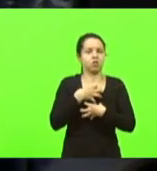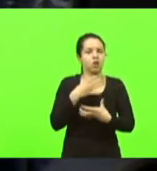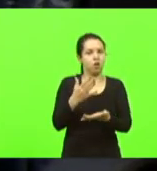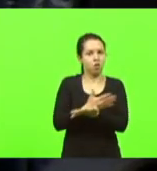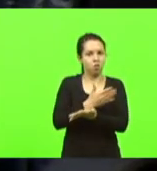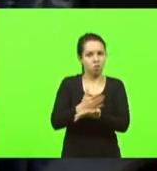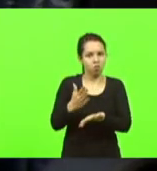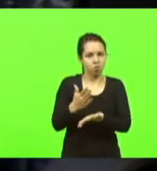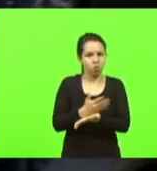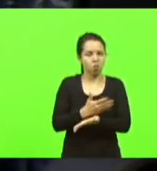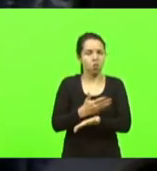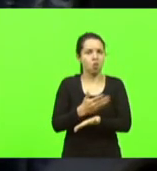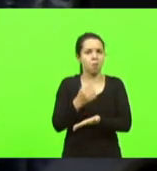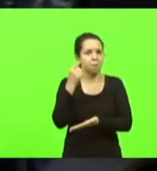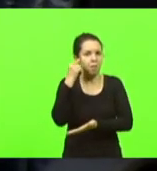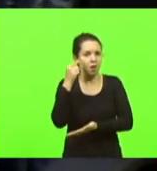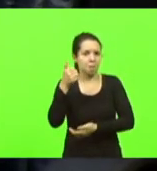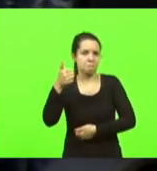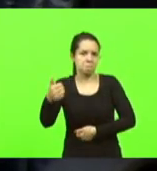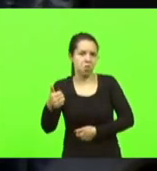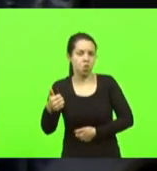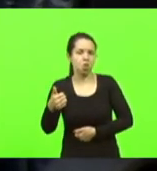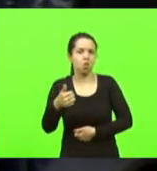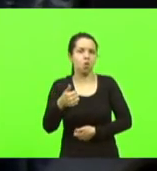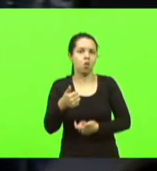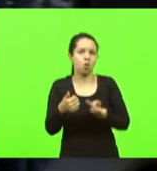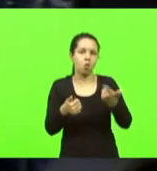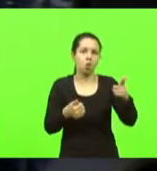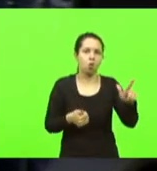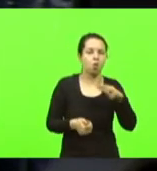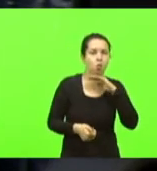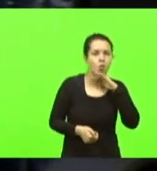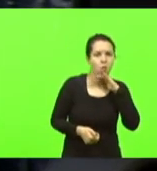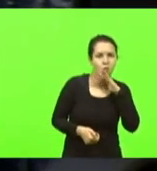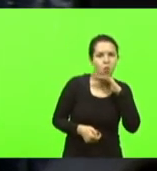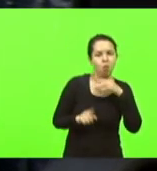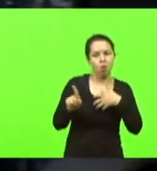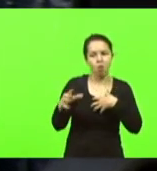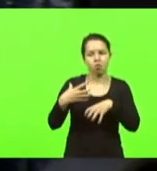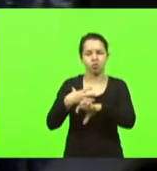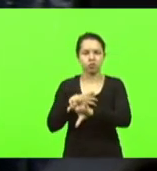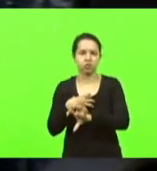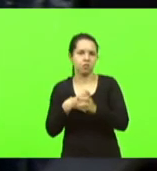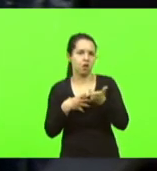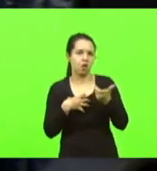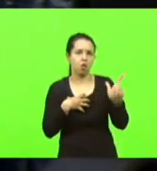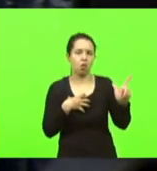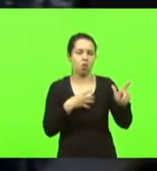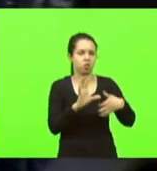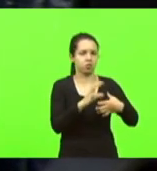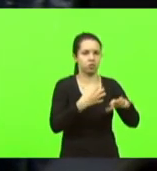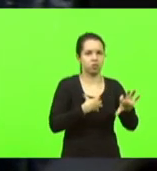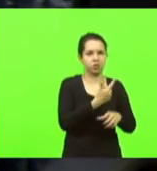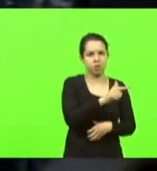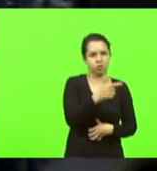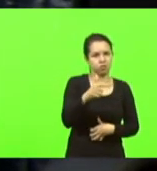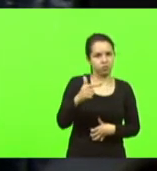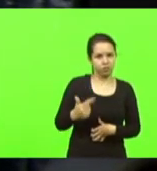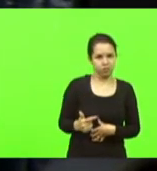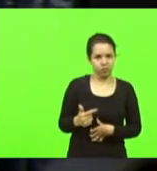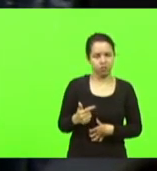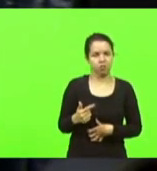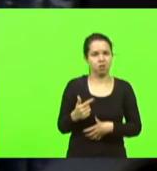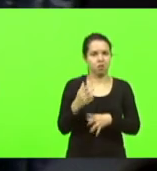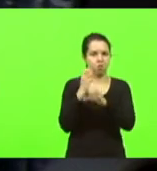que são bons e o que são maus que são maus os que são sensíveis e os que são insensíveis por uma questão de